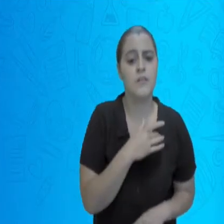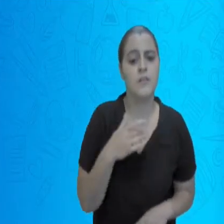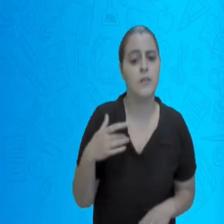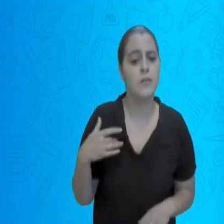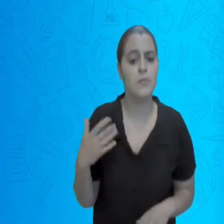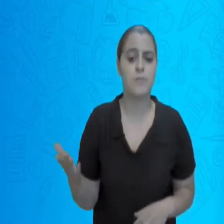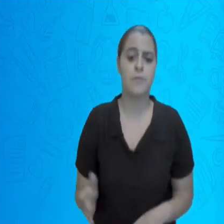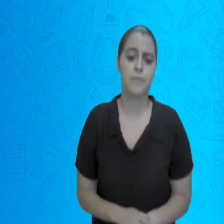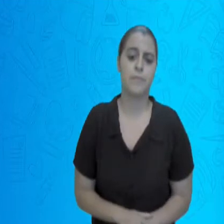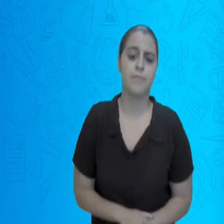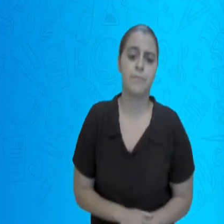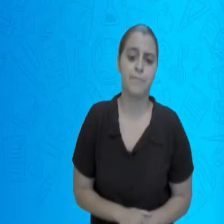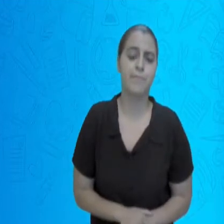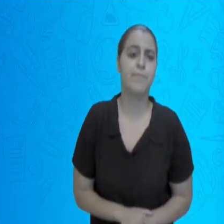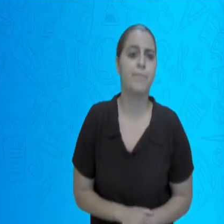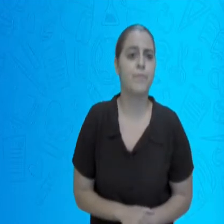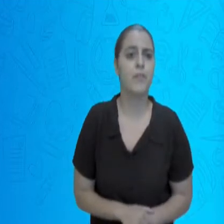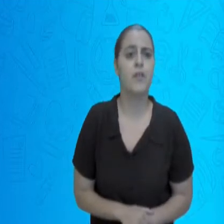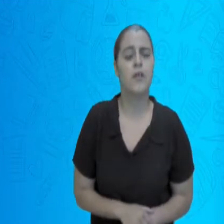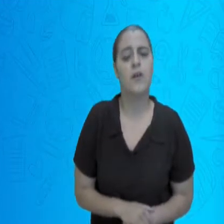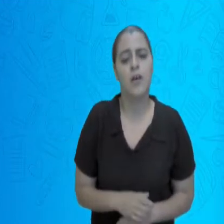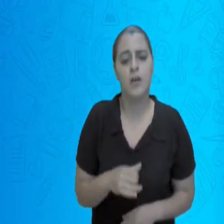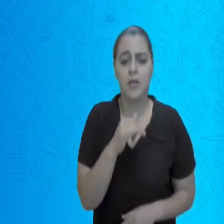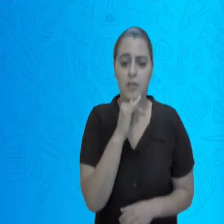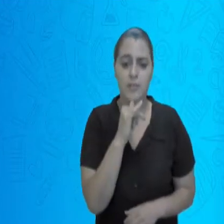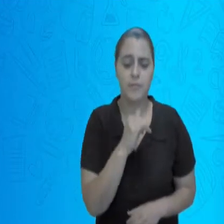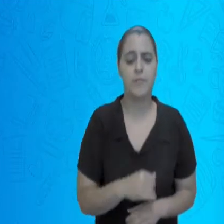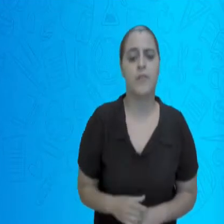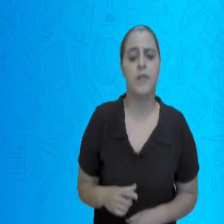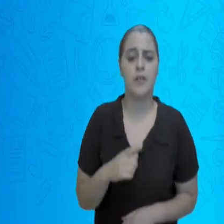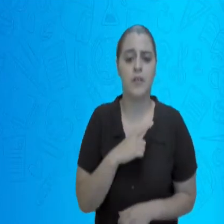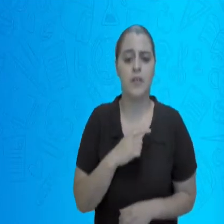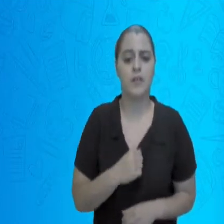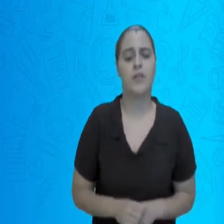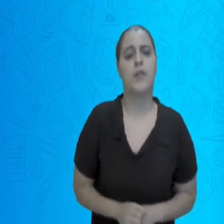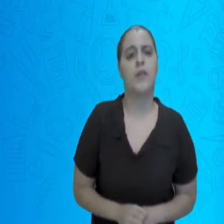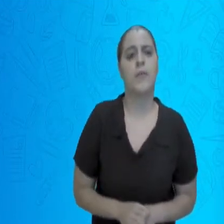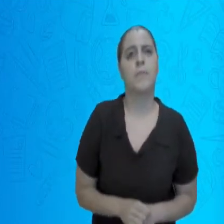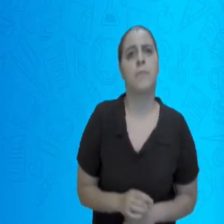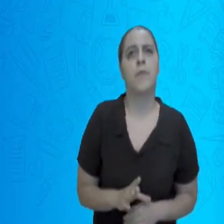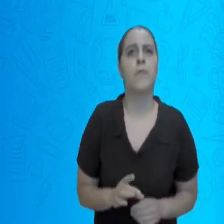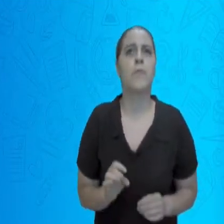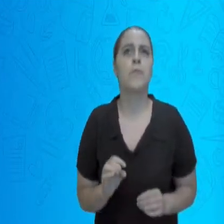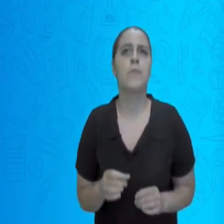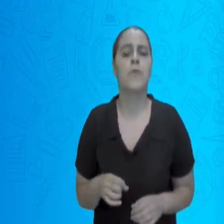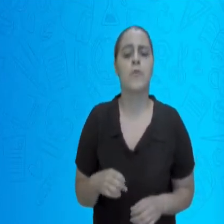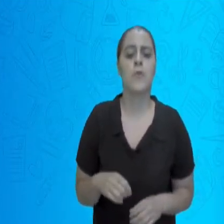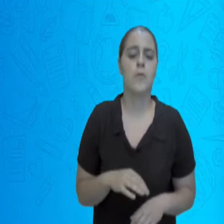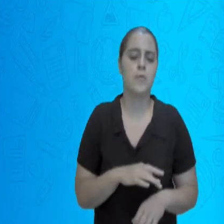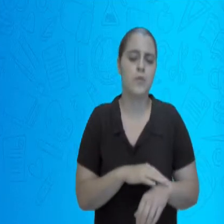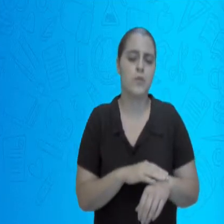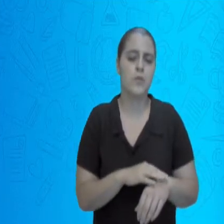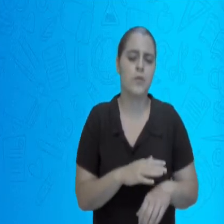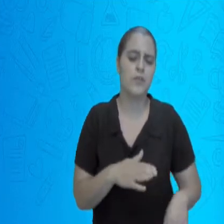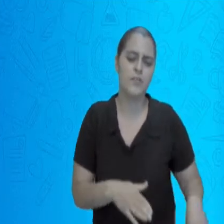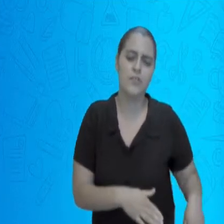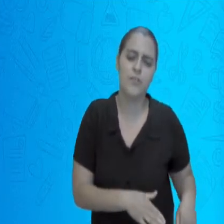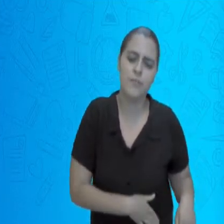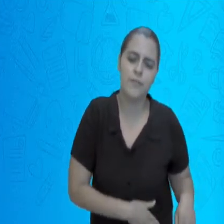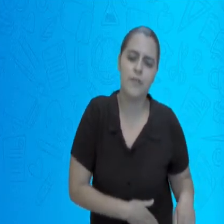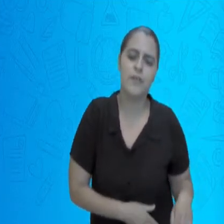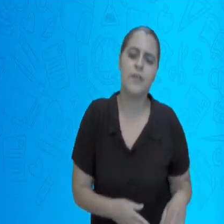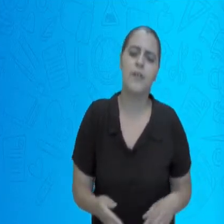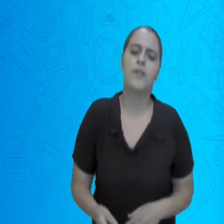prejuízo para a nossa saúde. Tá? Então, por exemplo, nós temos alguns que podem causar doenças de fígado,